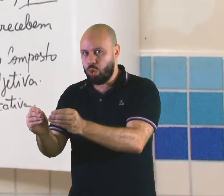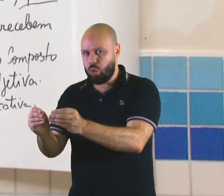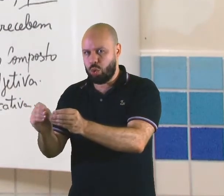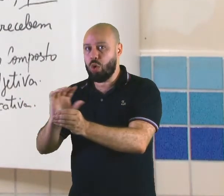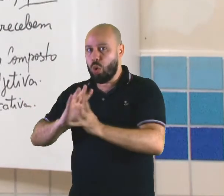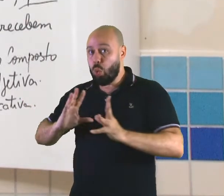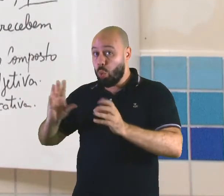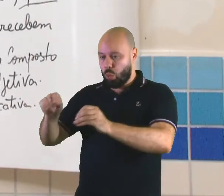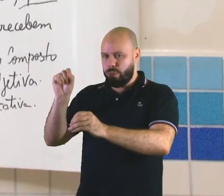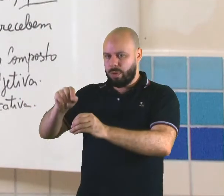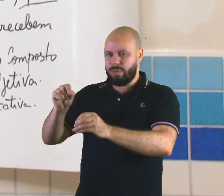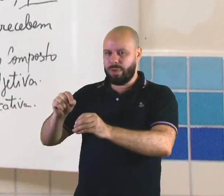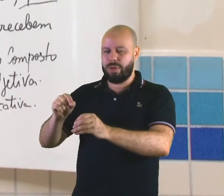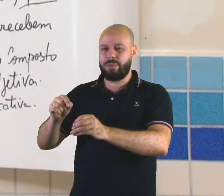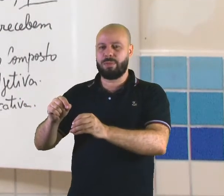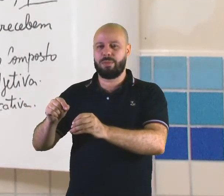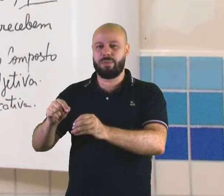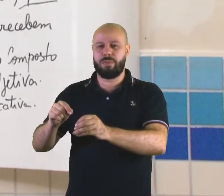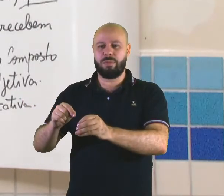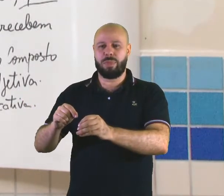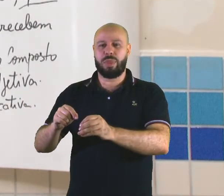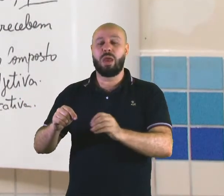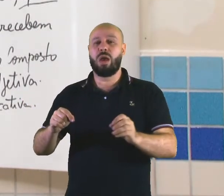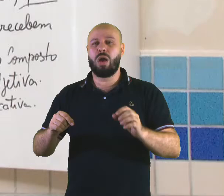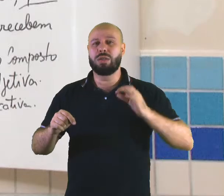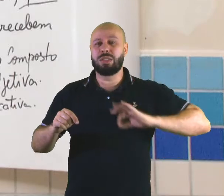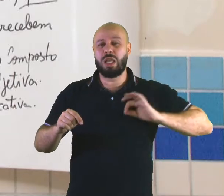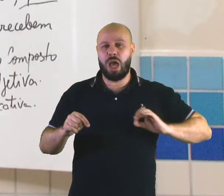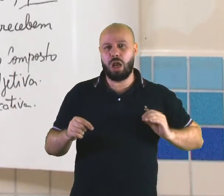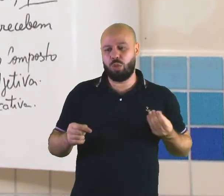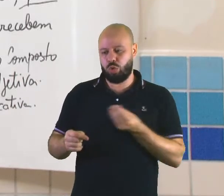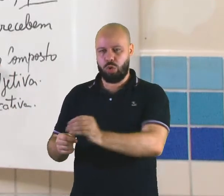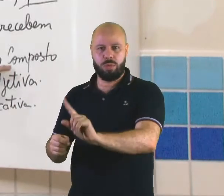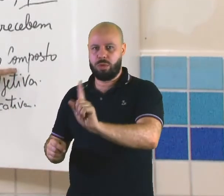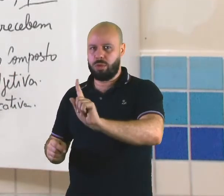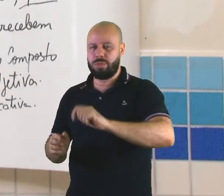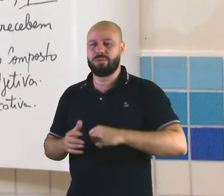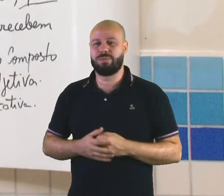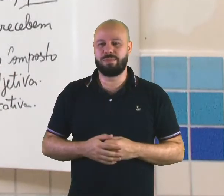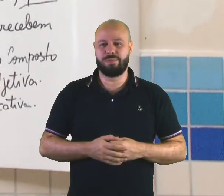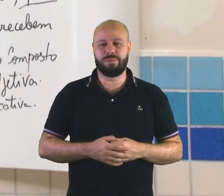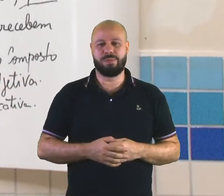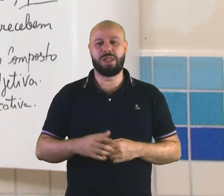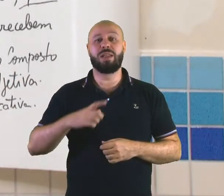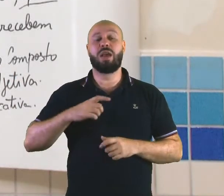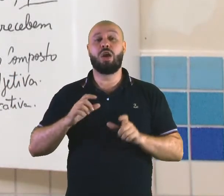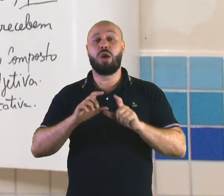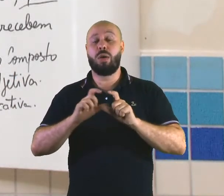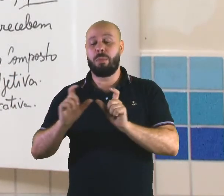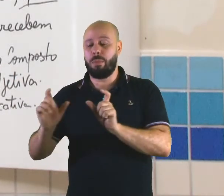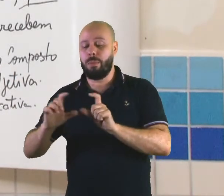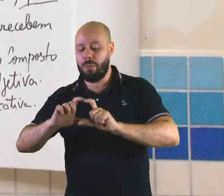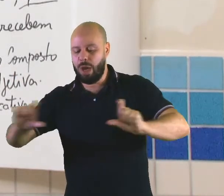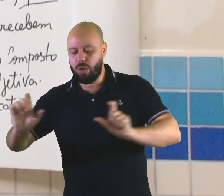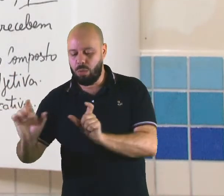refere-se ao todo, que são iniciantes, não recebem salários. Então, aqui eu tenho um período